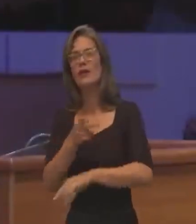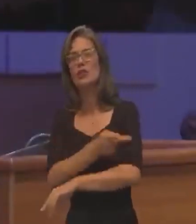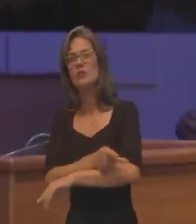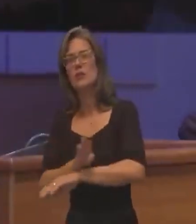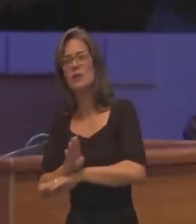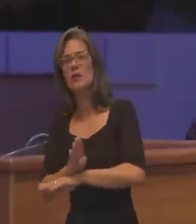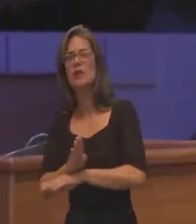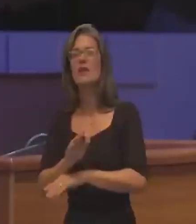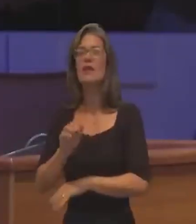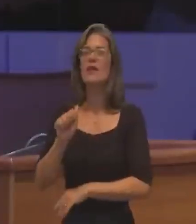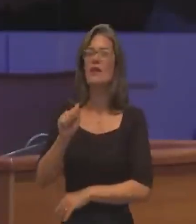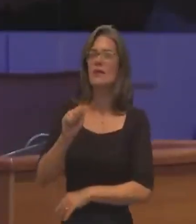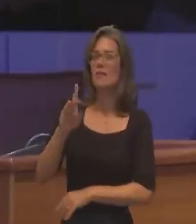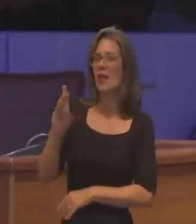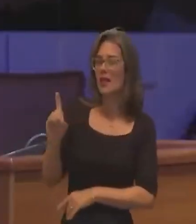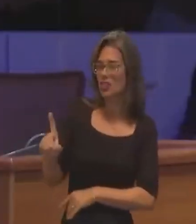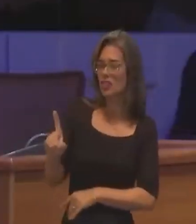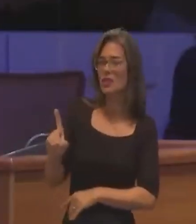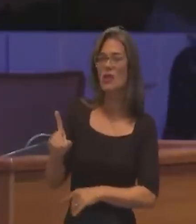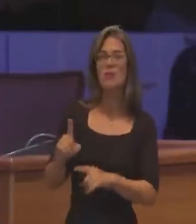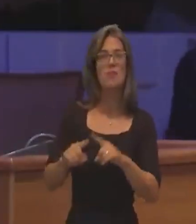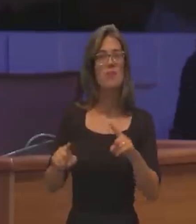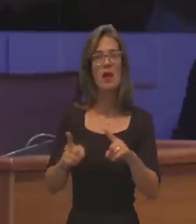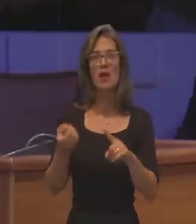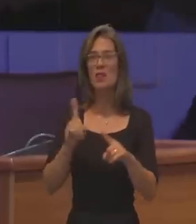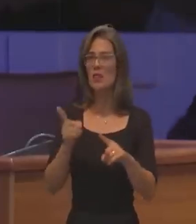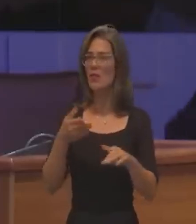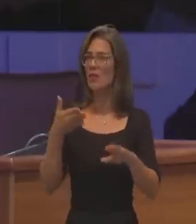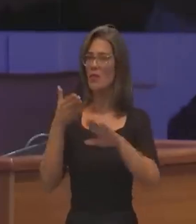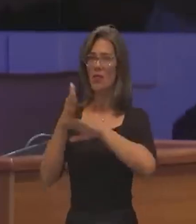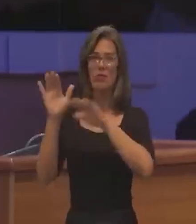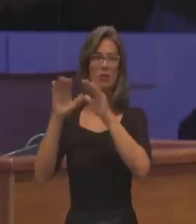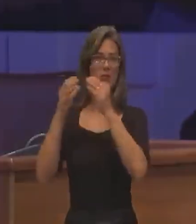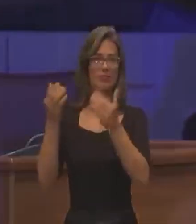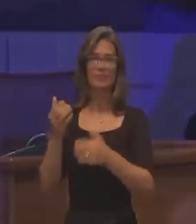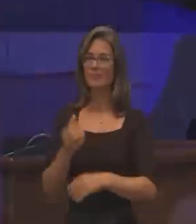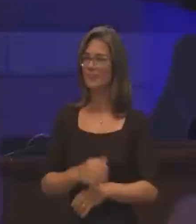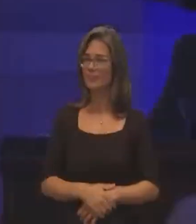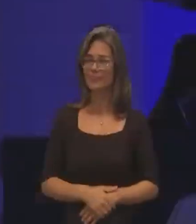de Deus, e ainda assim não herdarão o reino de Deus.